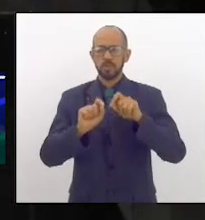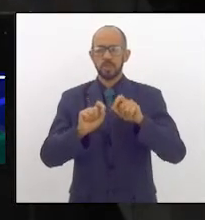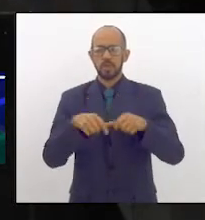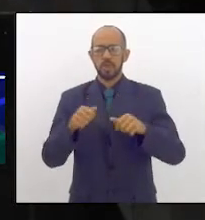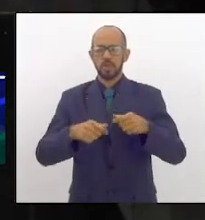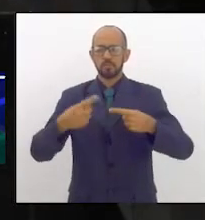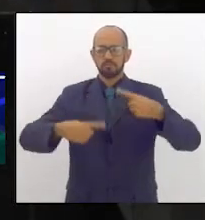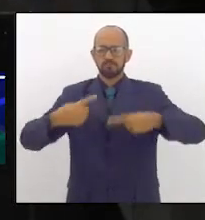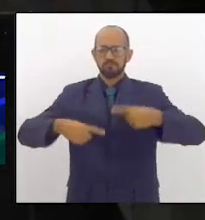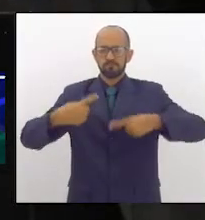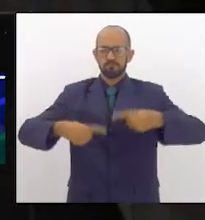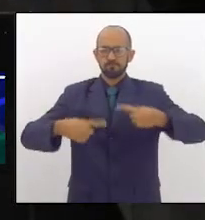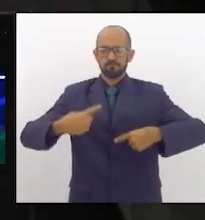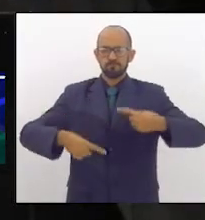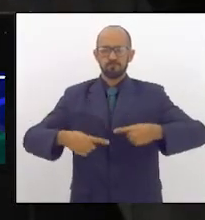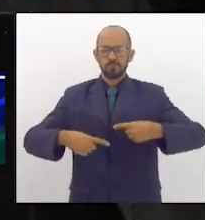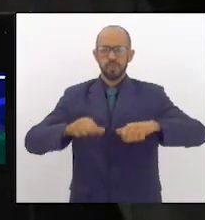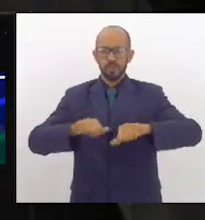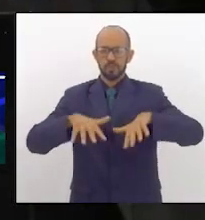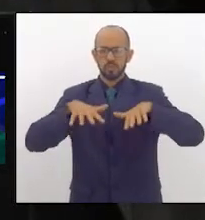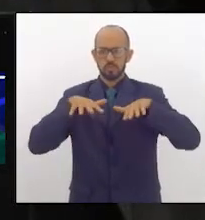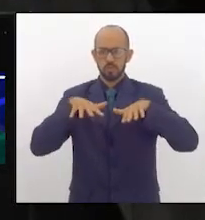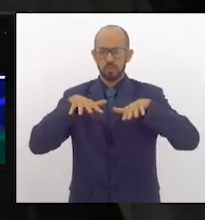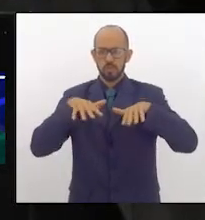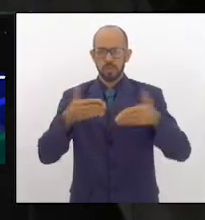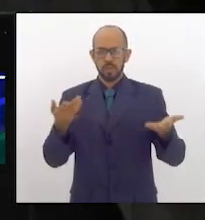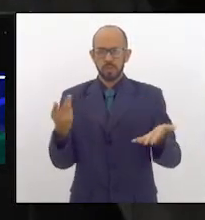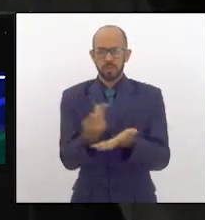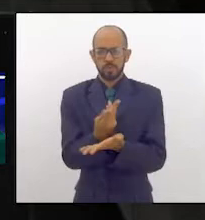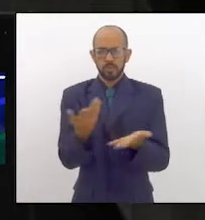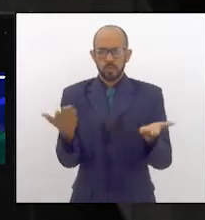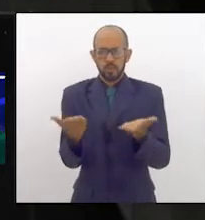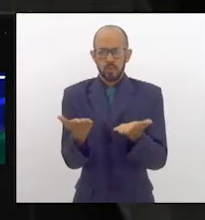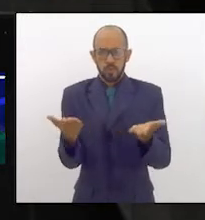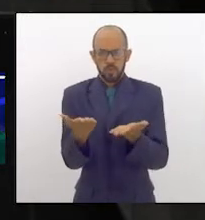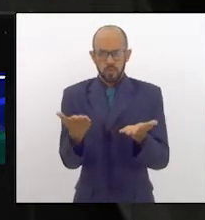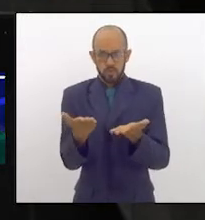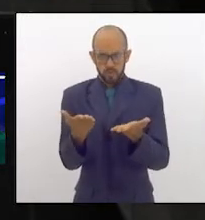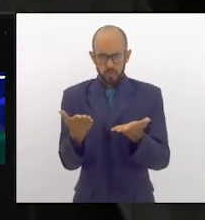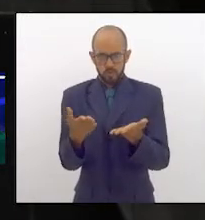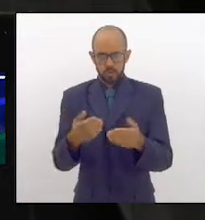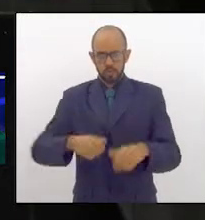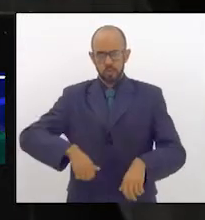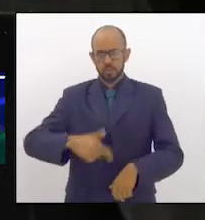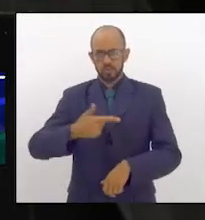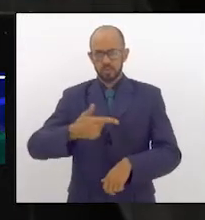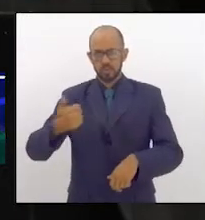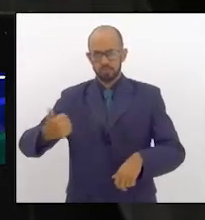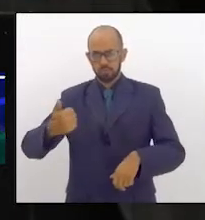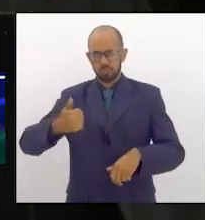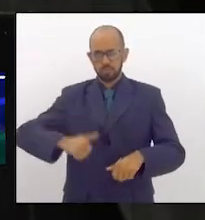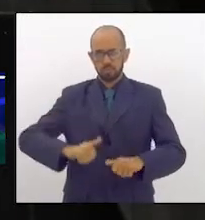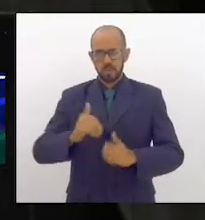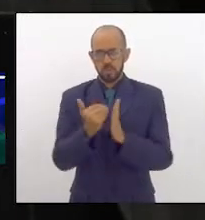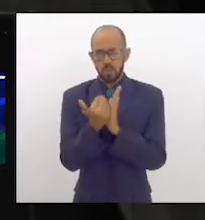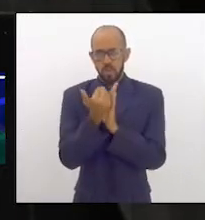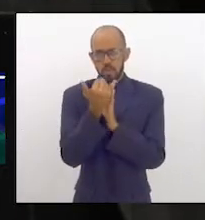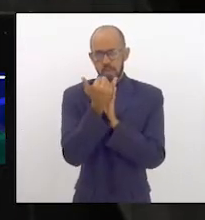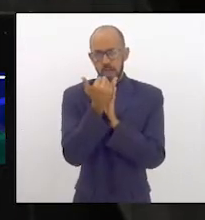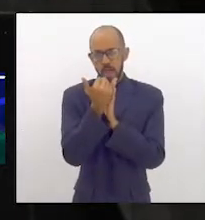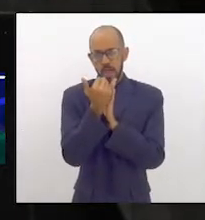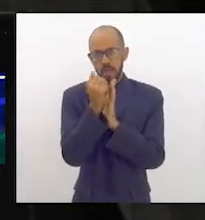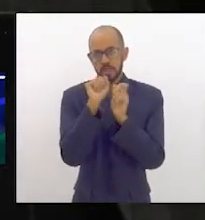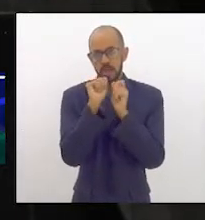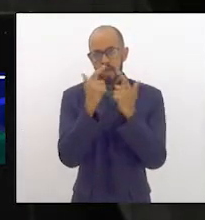pública que aconteceu hoje no auditório do 21º andar que da alerj audiência pública da comissão